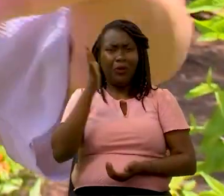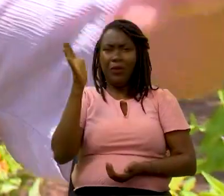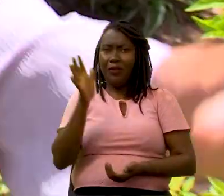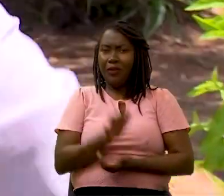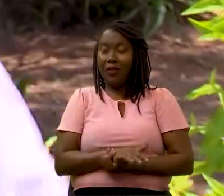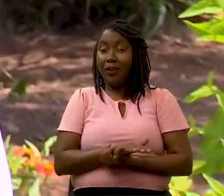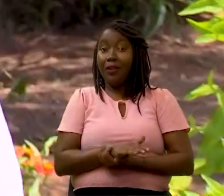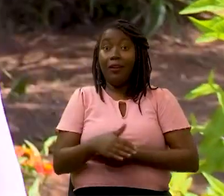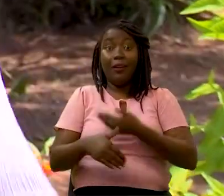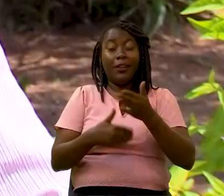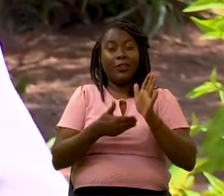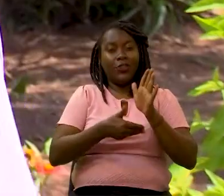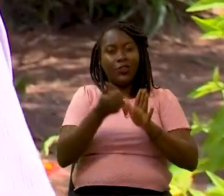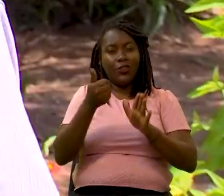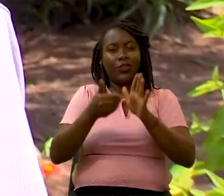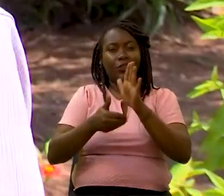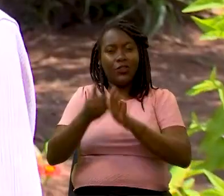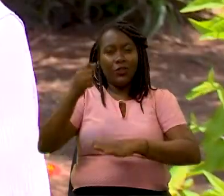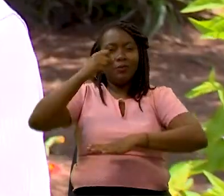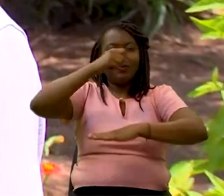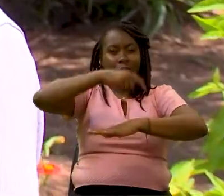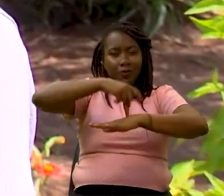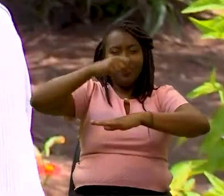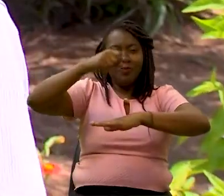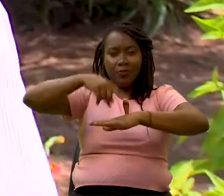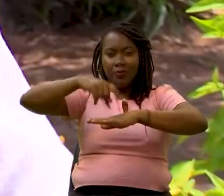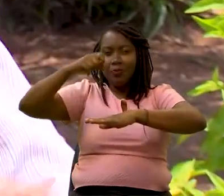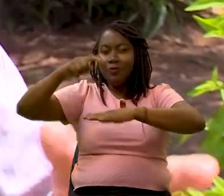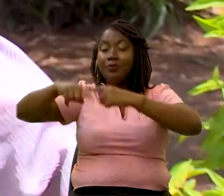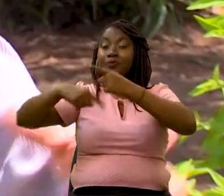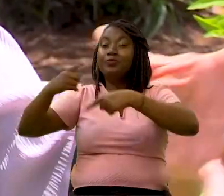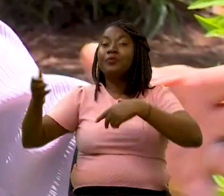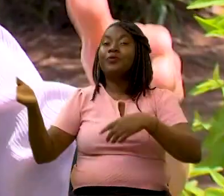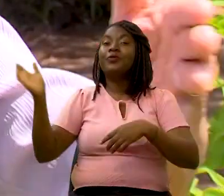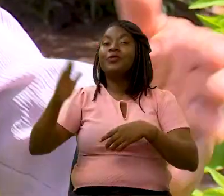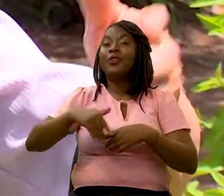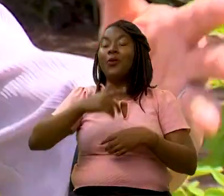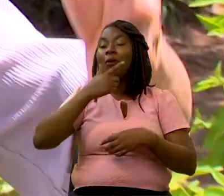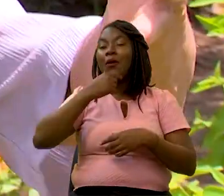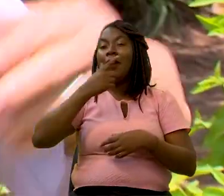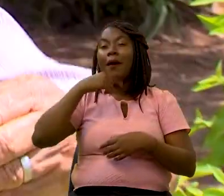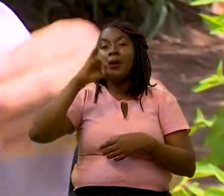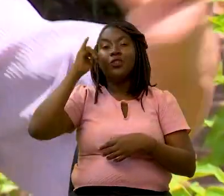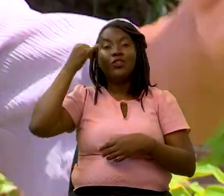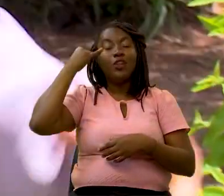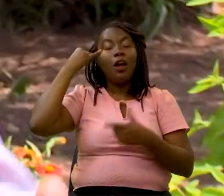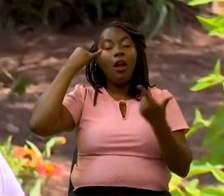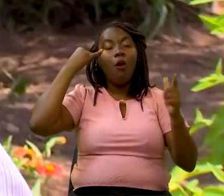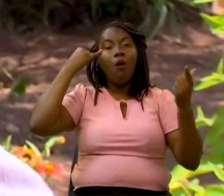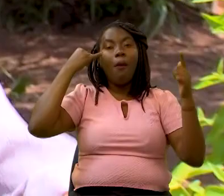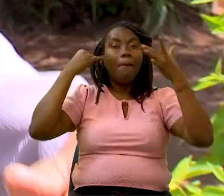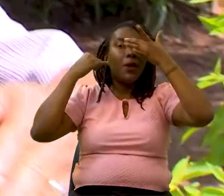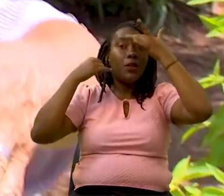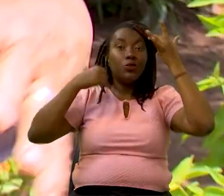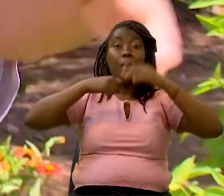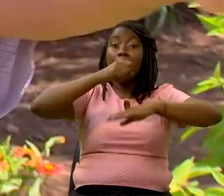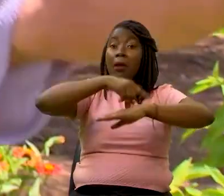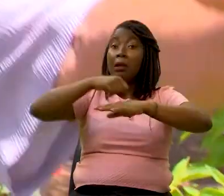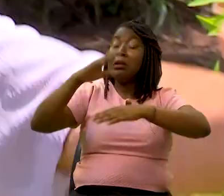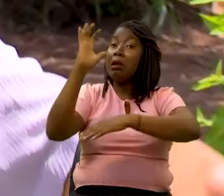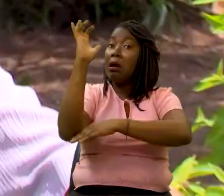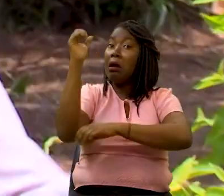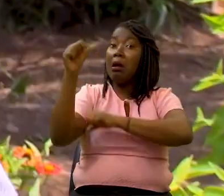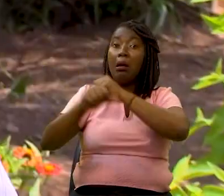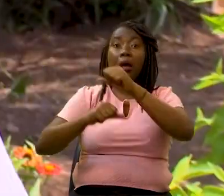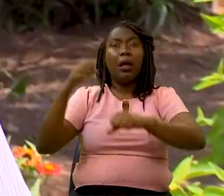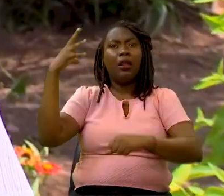mato horrível. E fomos tirando uns pouquinhos, plantando. Aí com pouco chega o rapaz aqui, o japonês e outras pessoas, plantaram